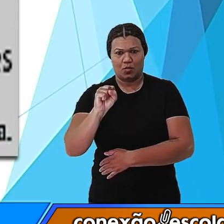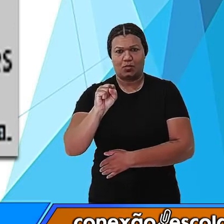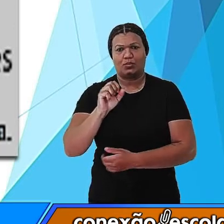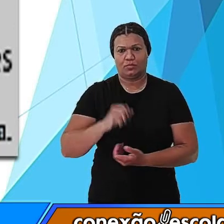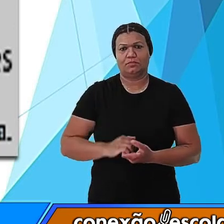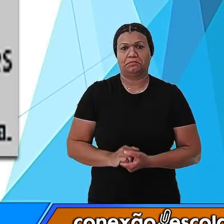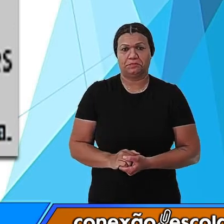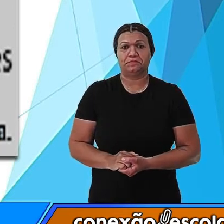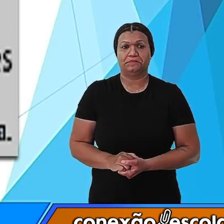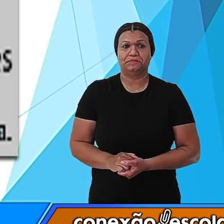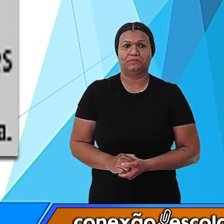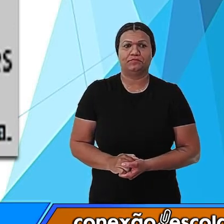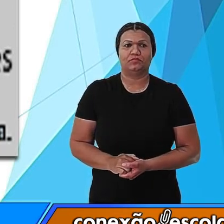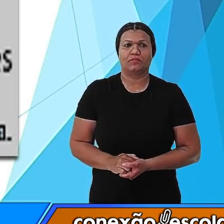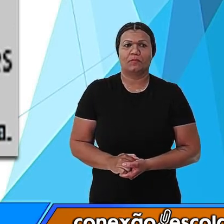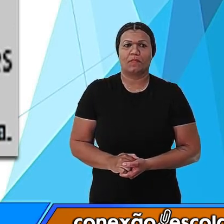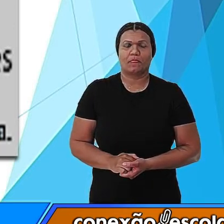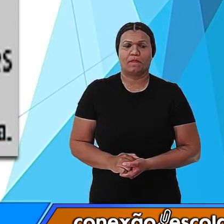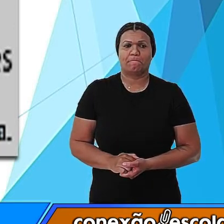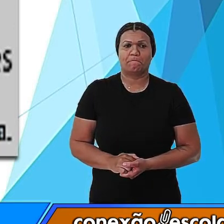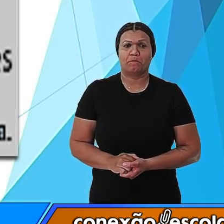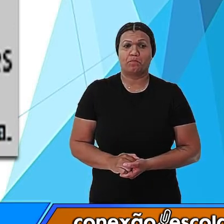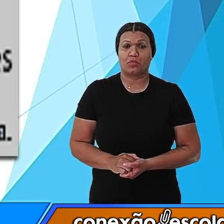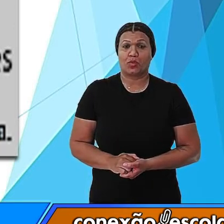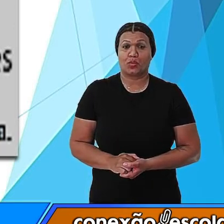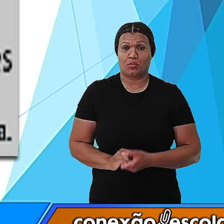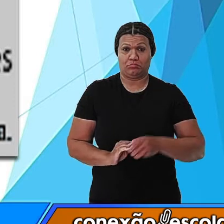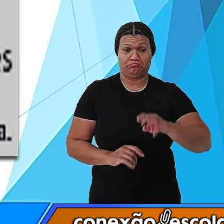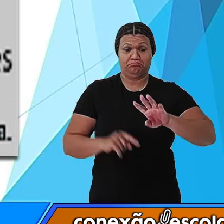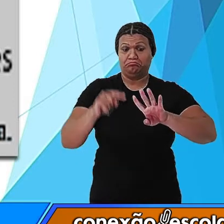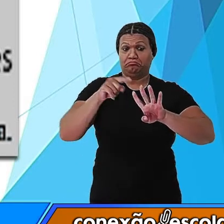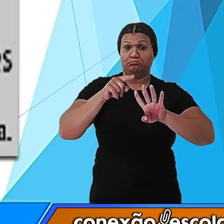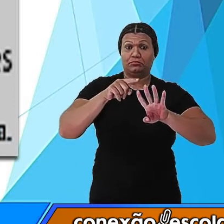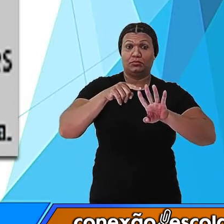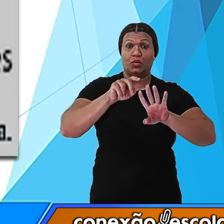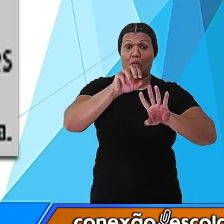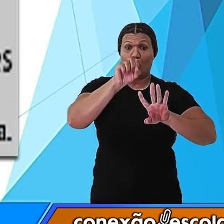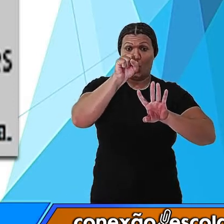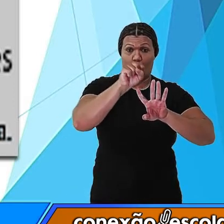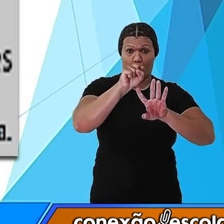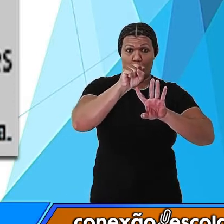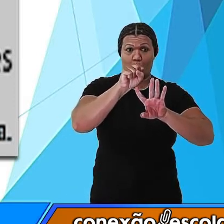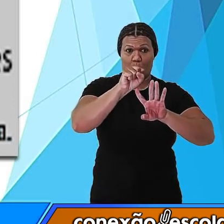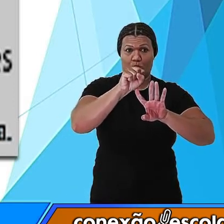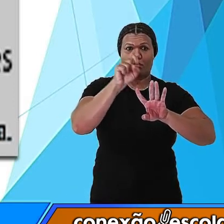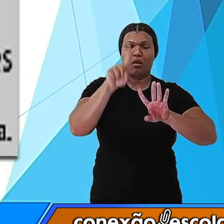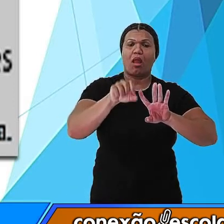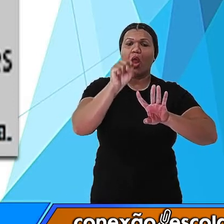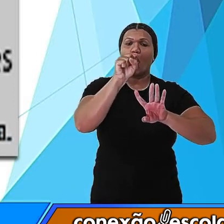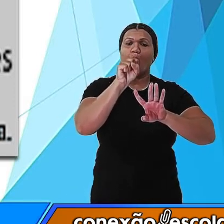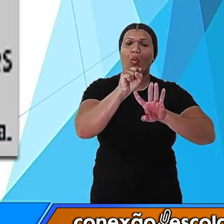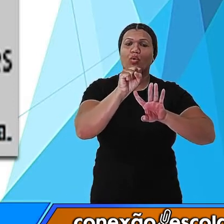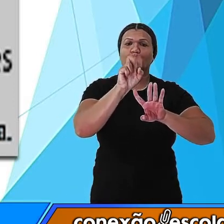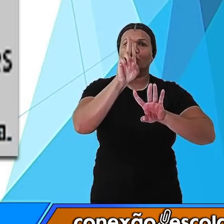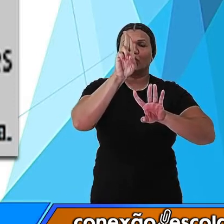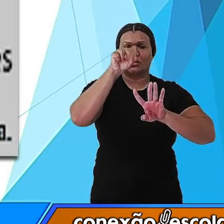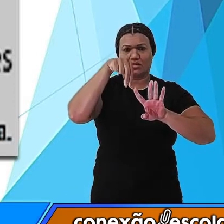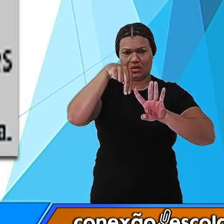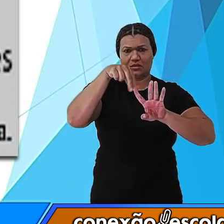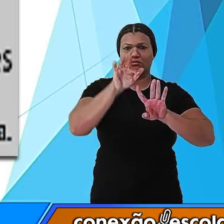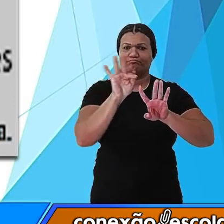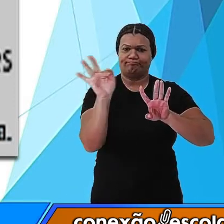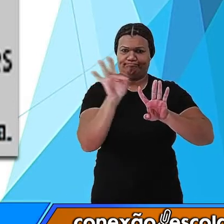5.258. O algarismo 8 corresponde a 8 unidades